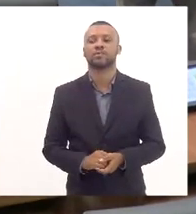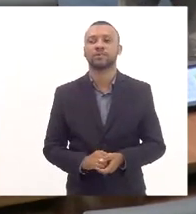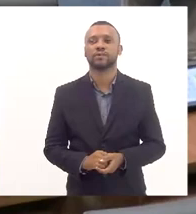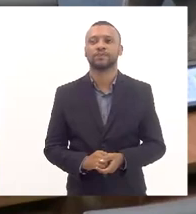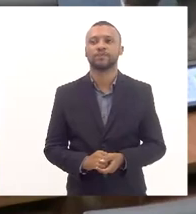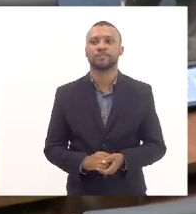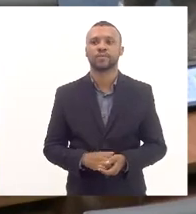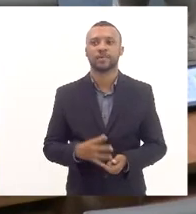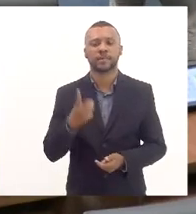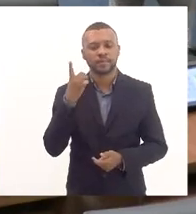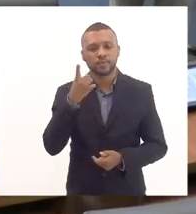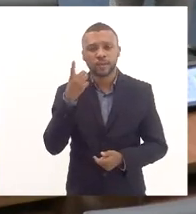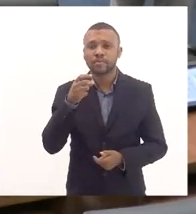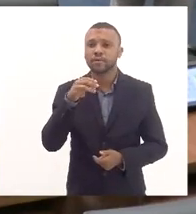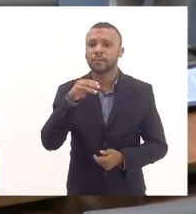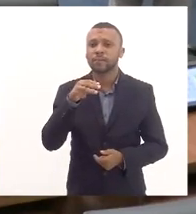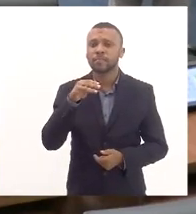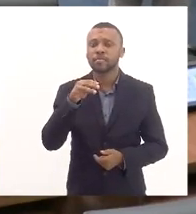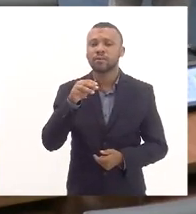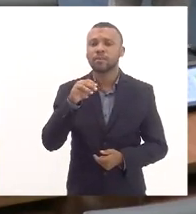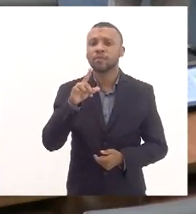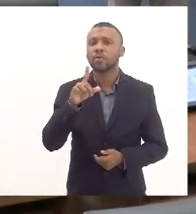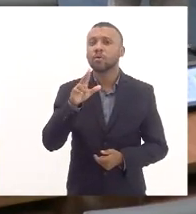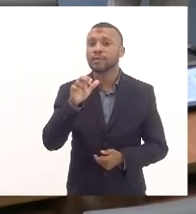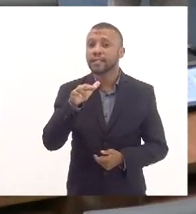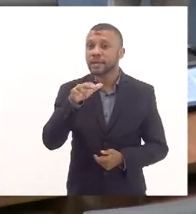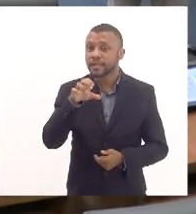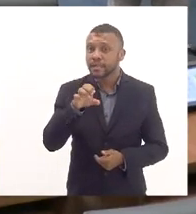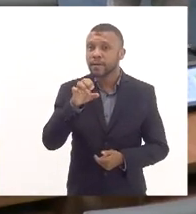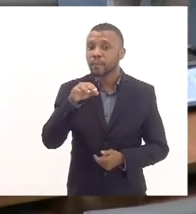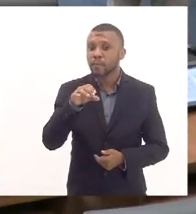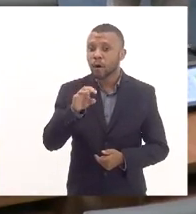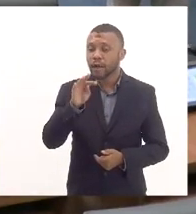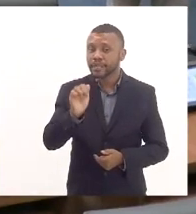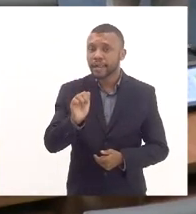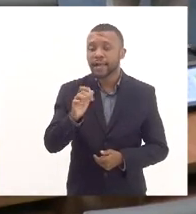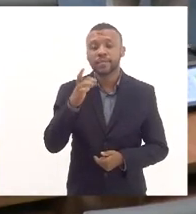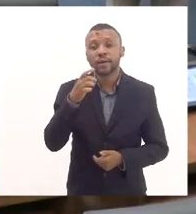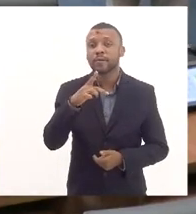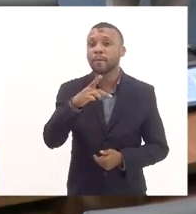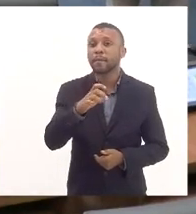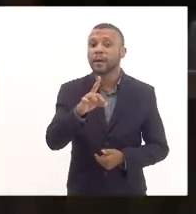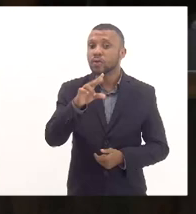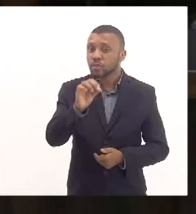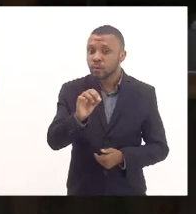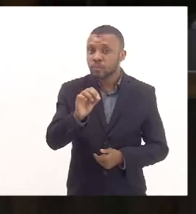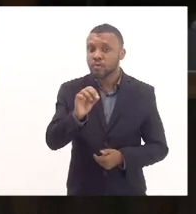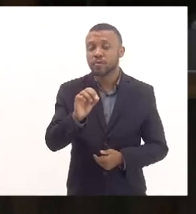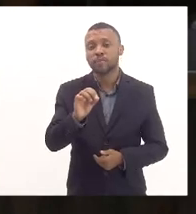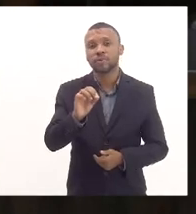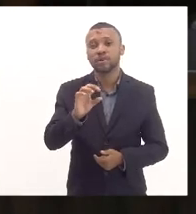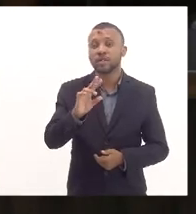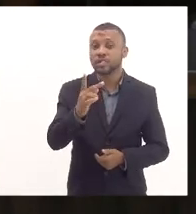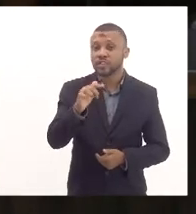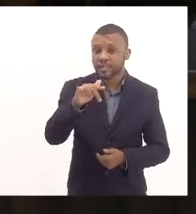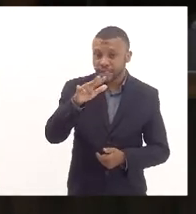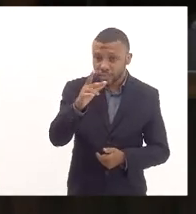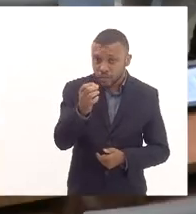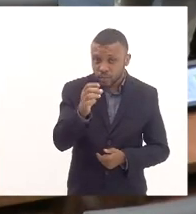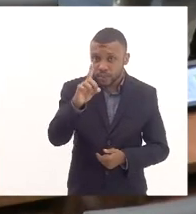eu estava machucado cabeleireiro Deputado a Franciane Motta deputado Pedro Ricardo Deputado Chiquinho da